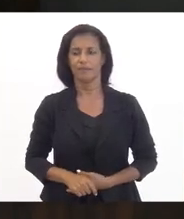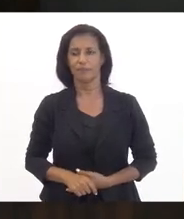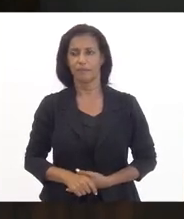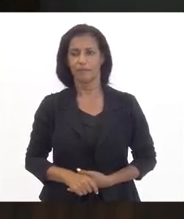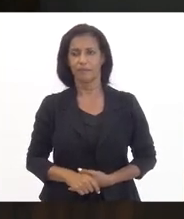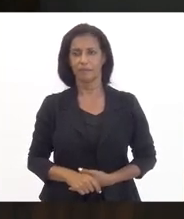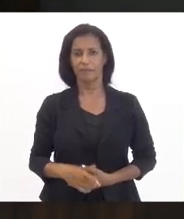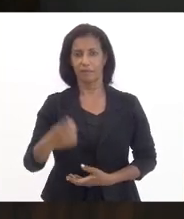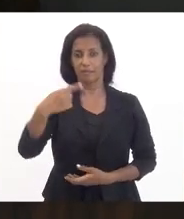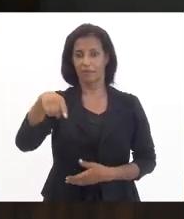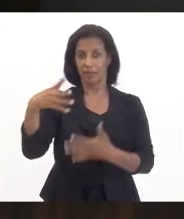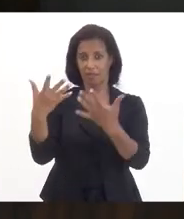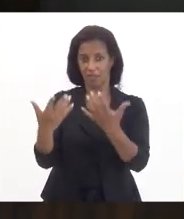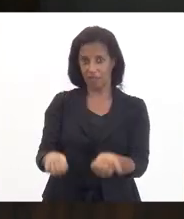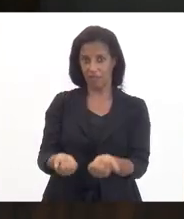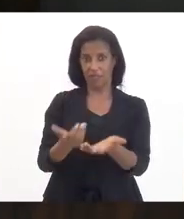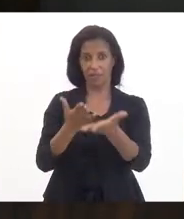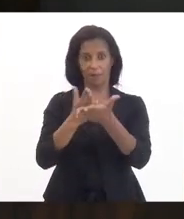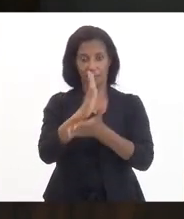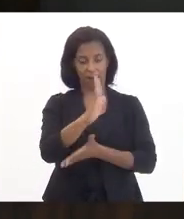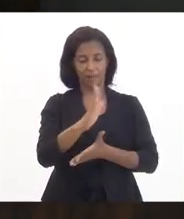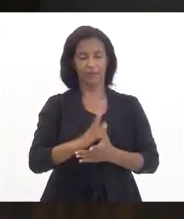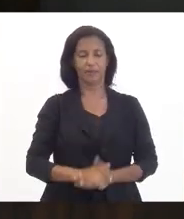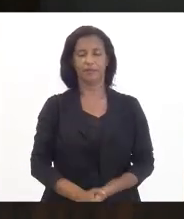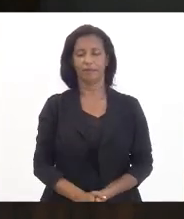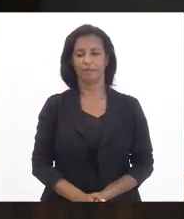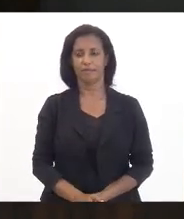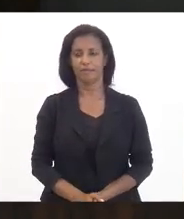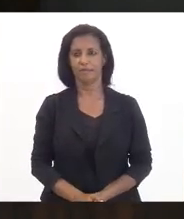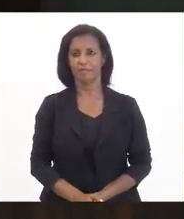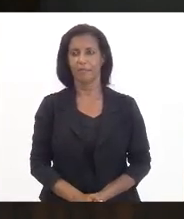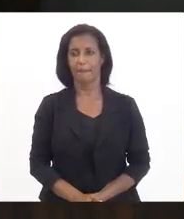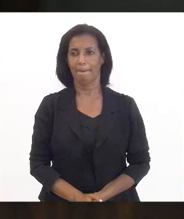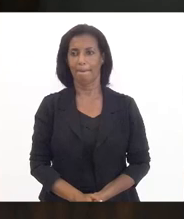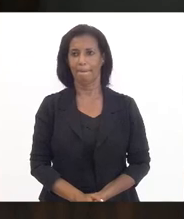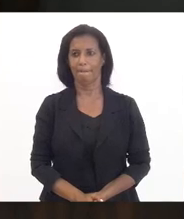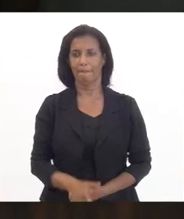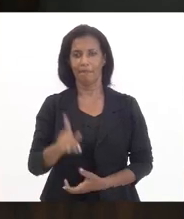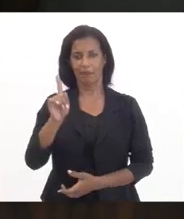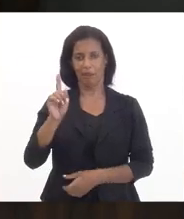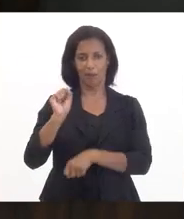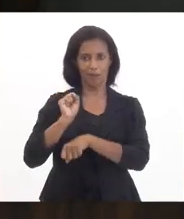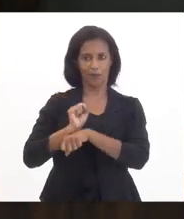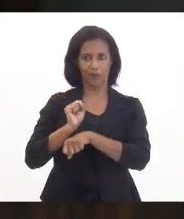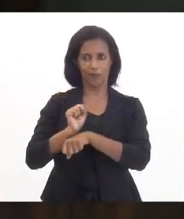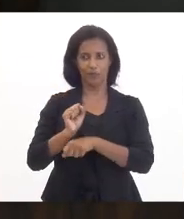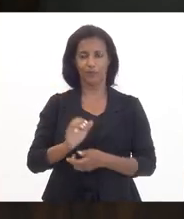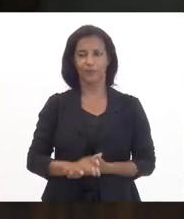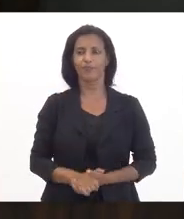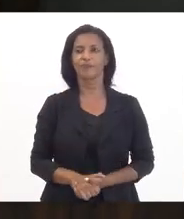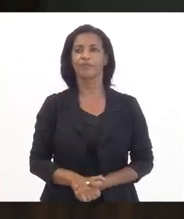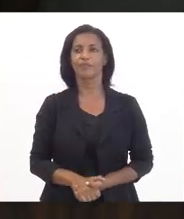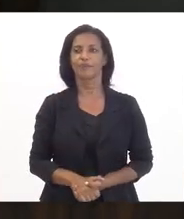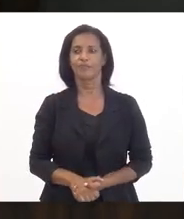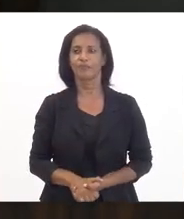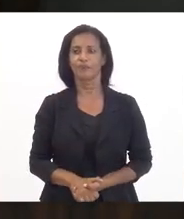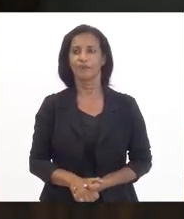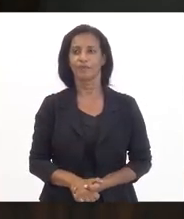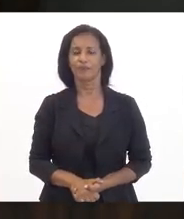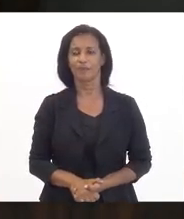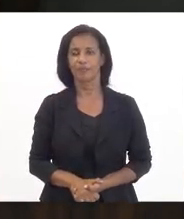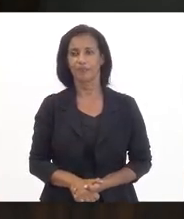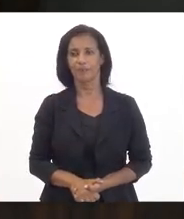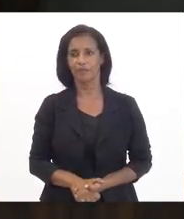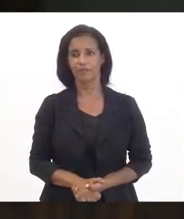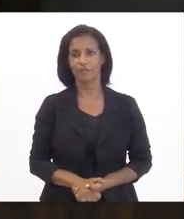Presidente. Os que aprovam, permaneçam como estão, aprovado. Um instante, por favor, deputado Luiz. Senhor então,